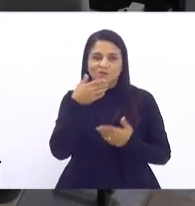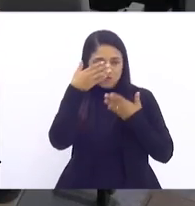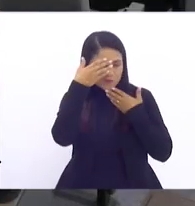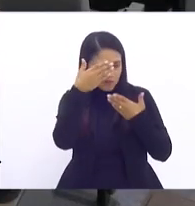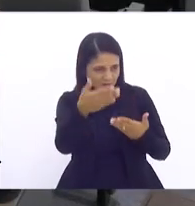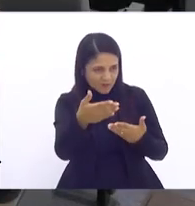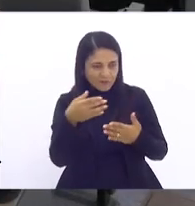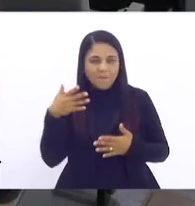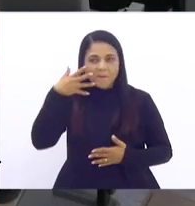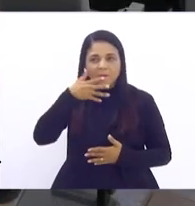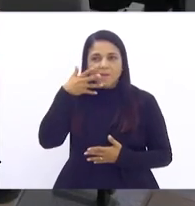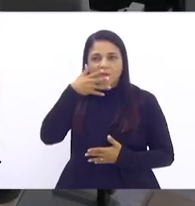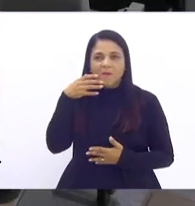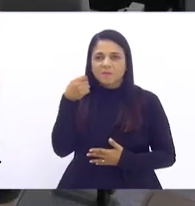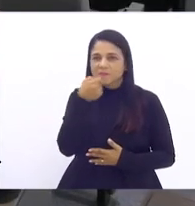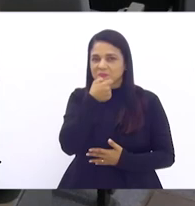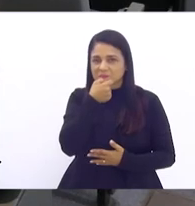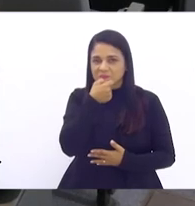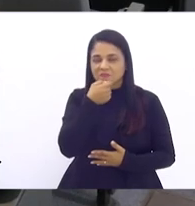Deputado